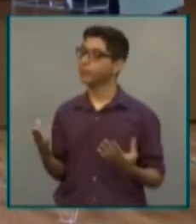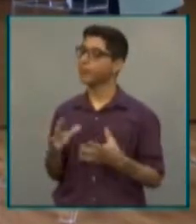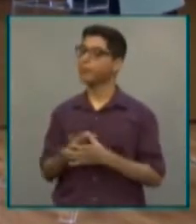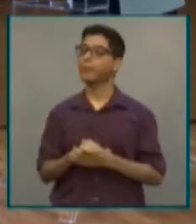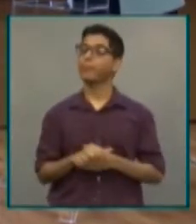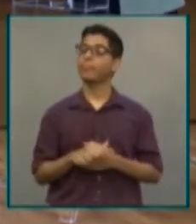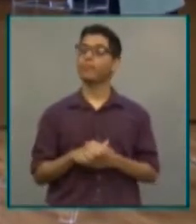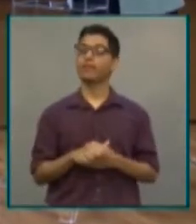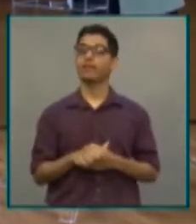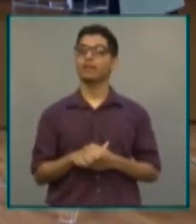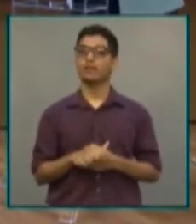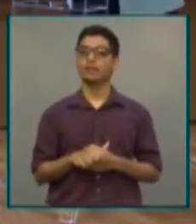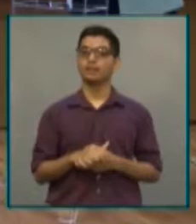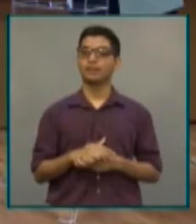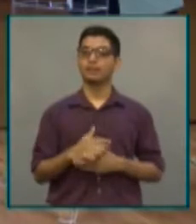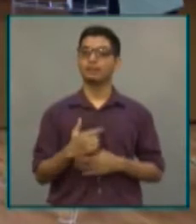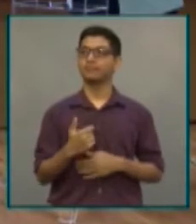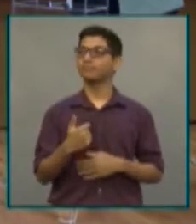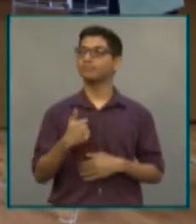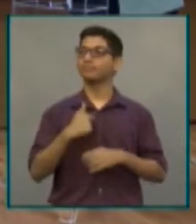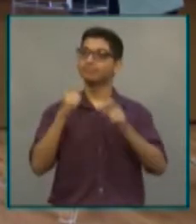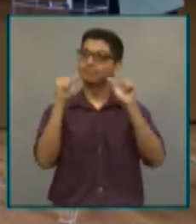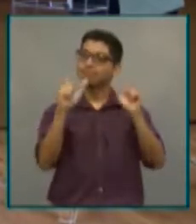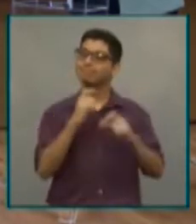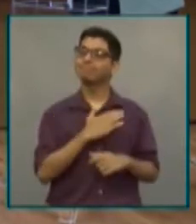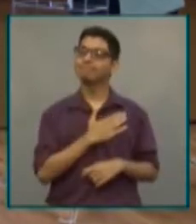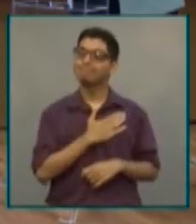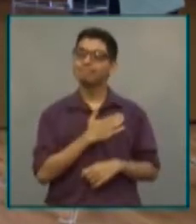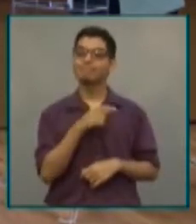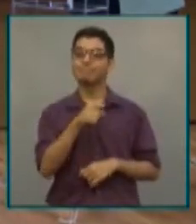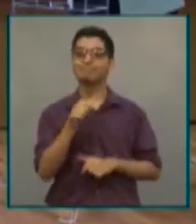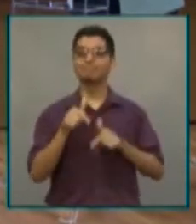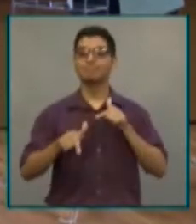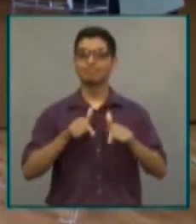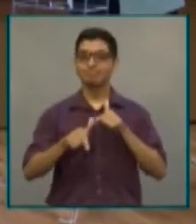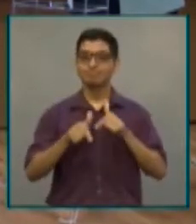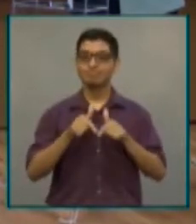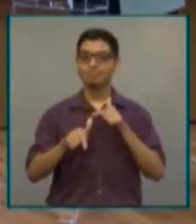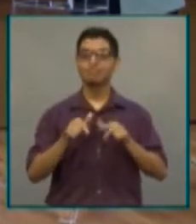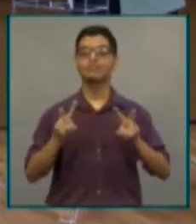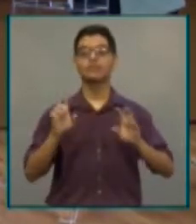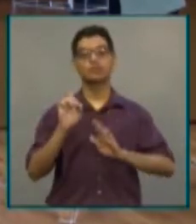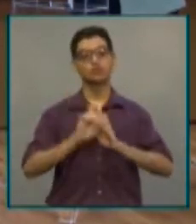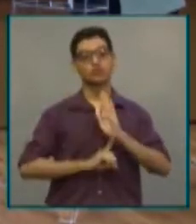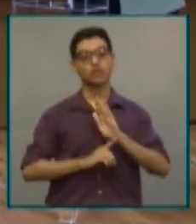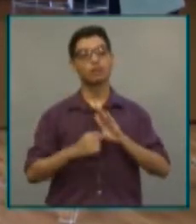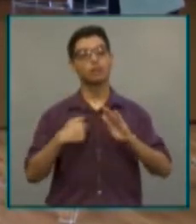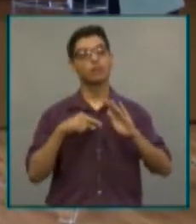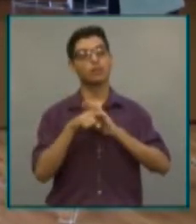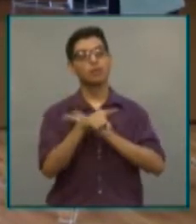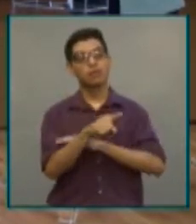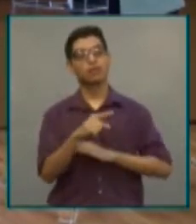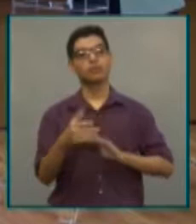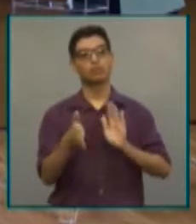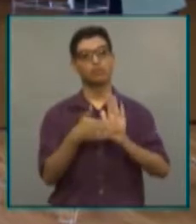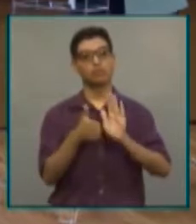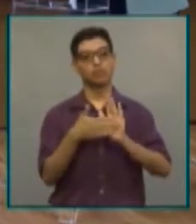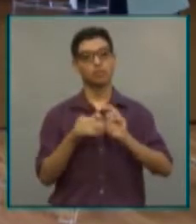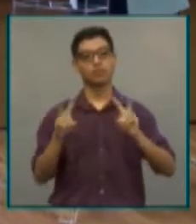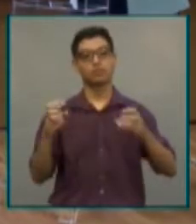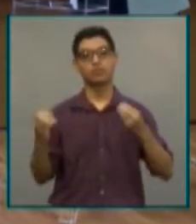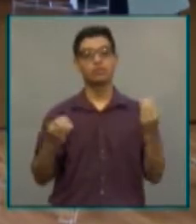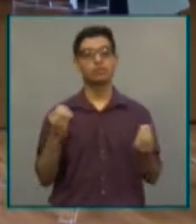pelo trabalho que você fez na Comissão de Direito Previdenciário e pergunto a você quais são suas propostas para a Caixa de Assistência dos